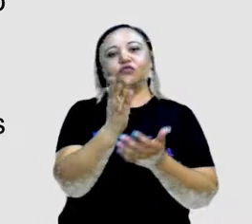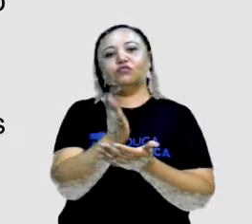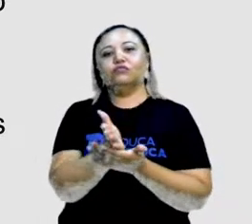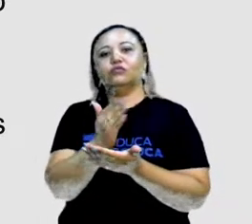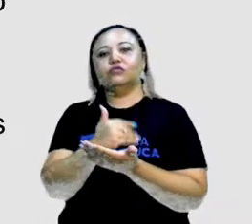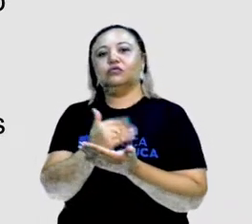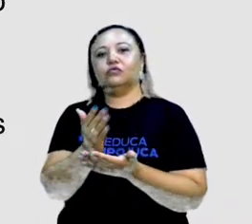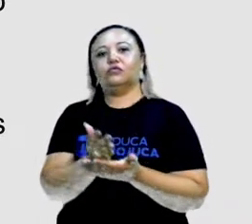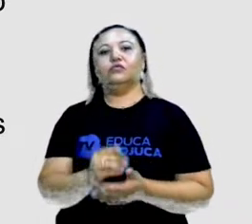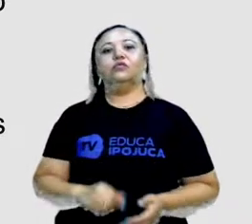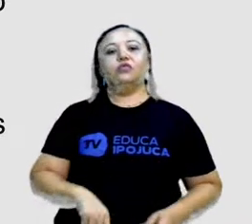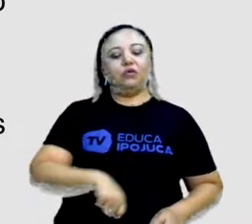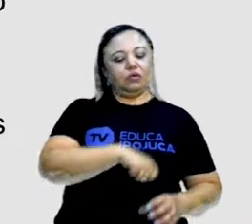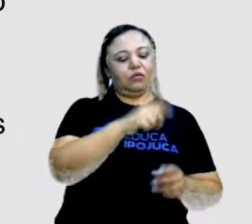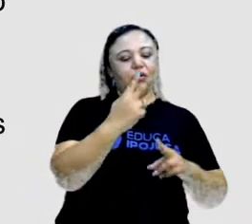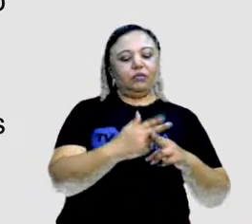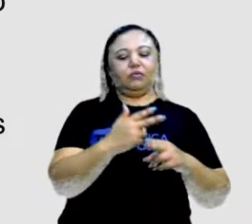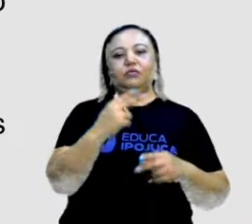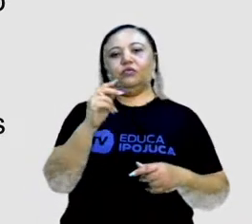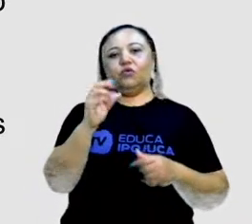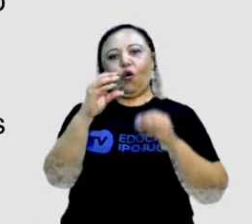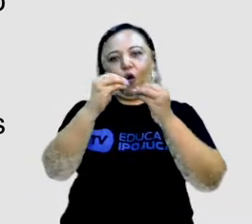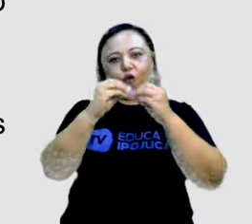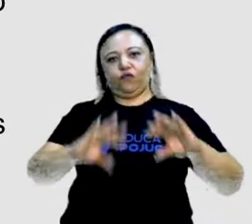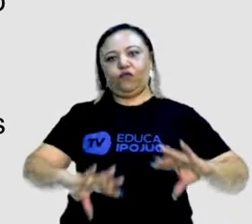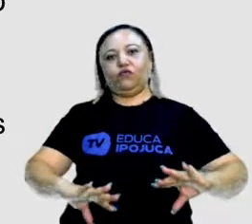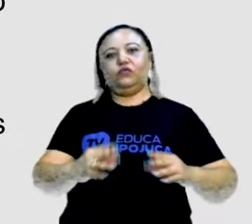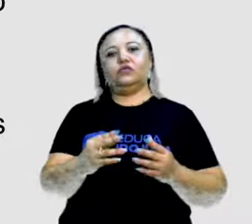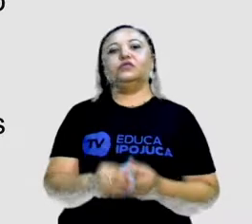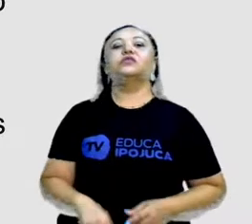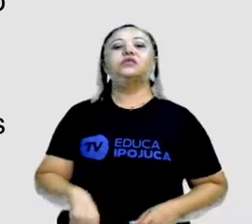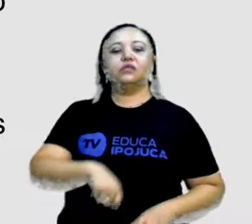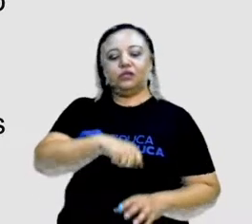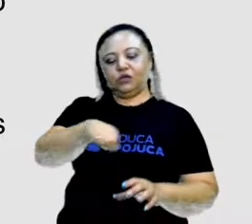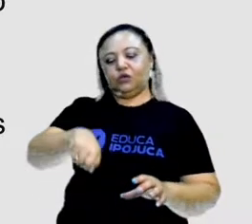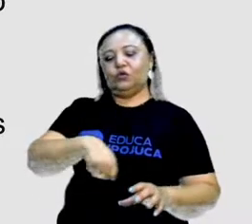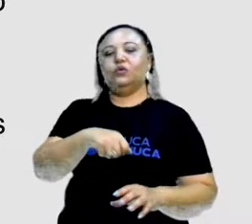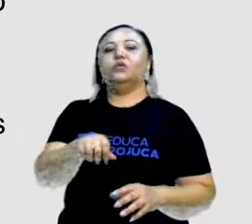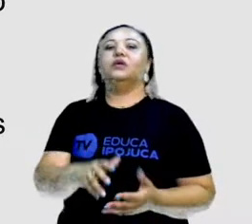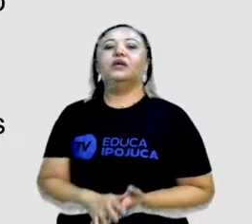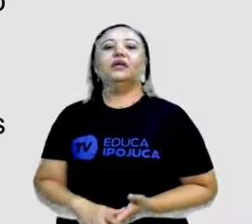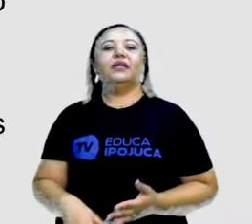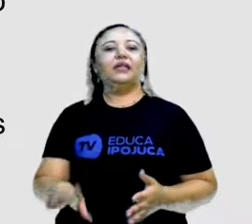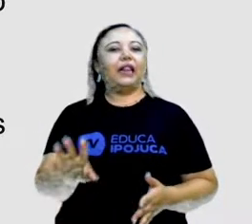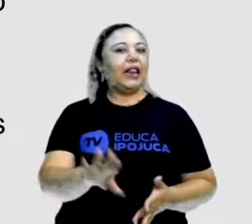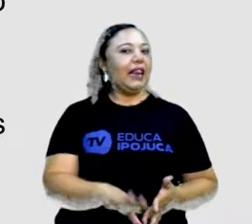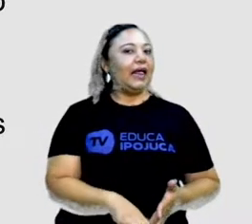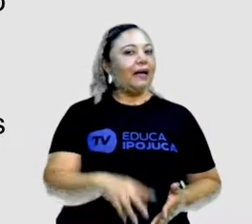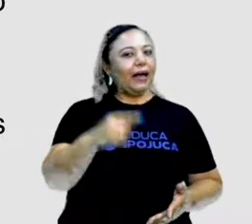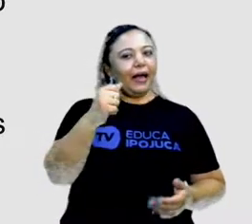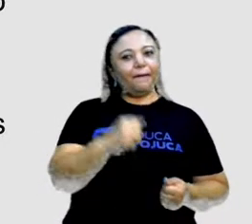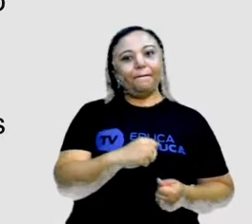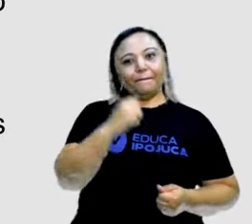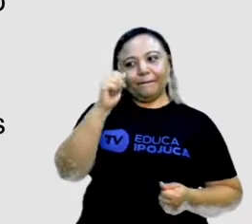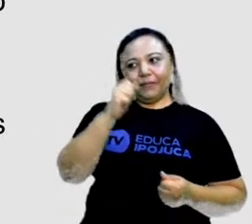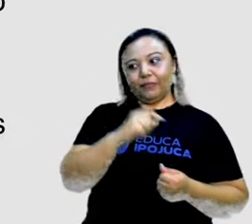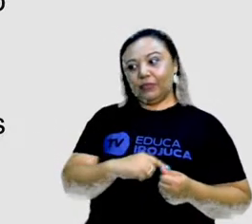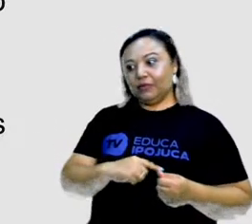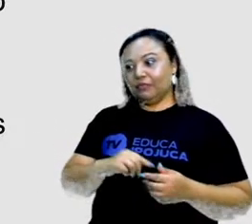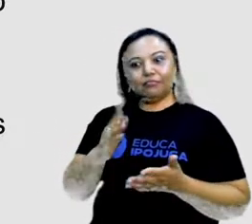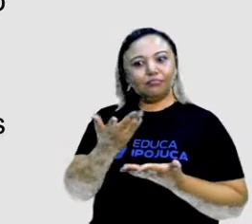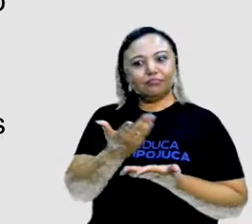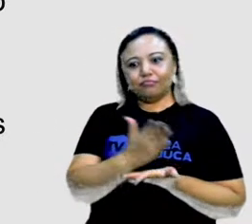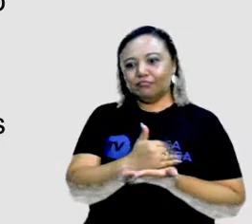açúcar. Não deu nada certo. Com medo, eu arrumei tudo, joguei o bolo fora e até hoje minha mãe não sabe de nada.